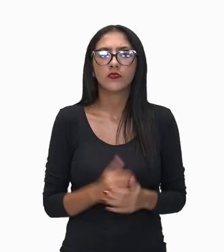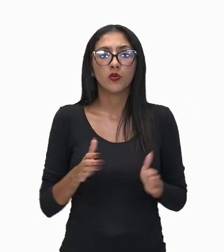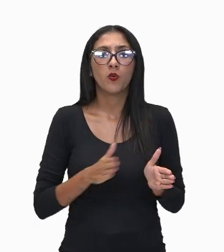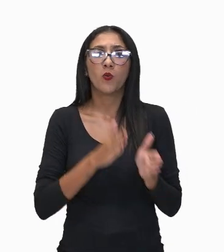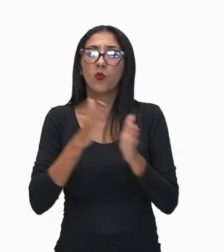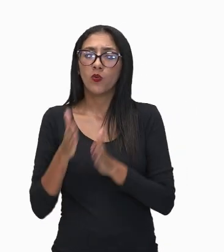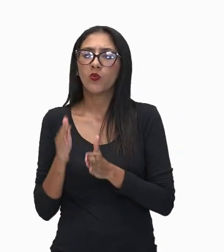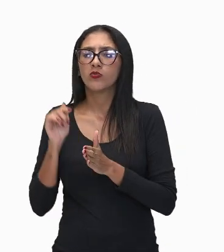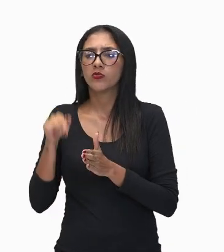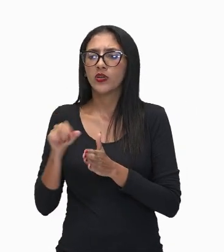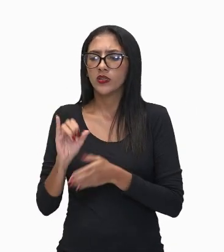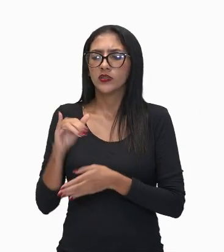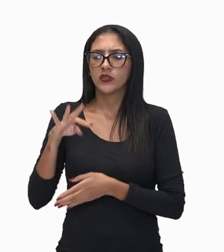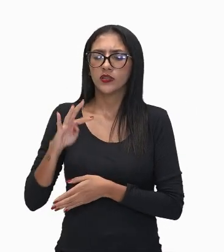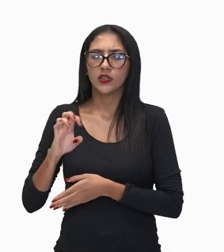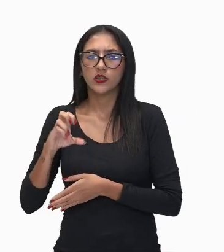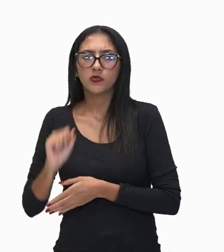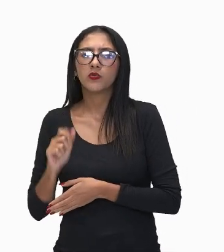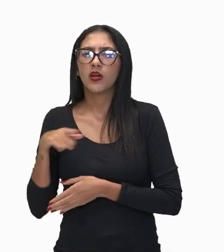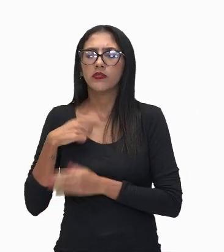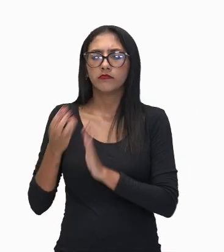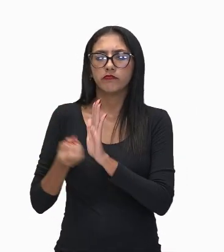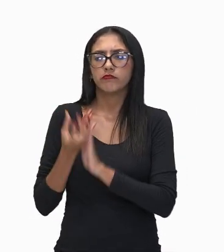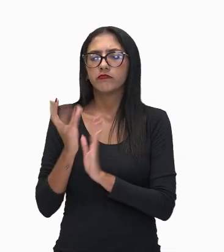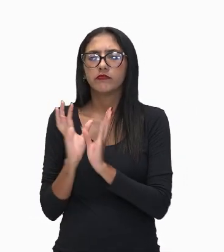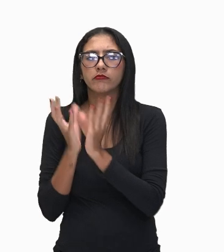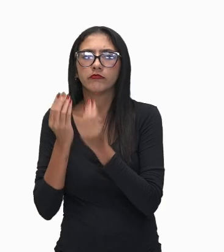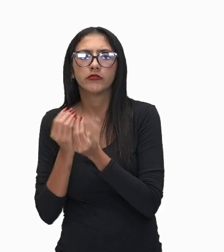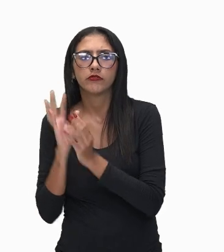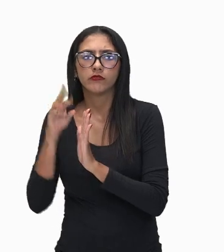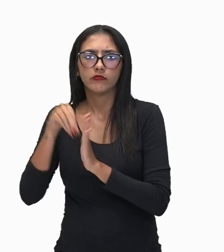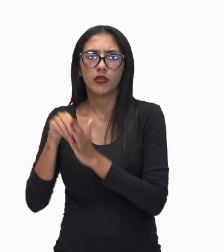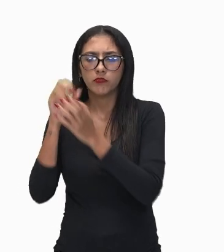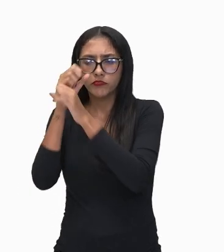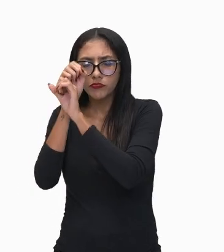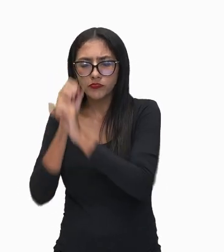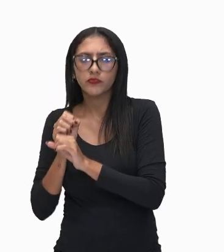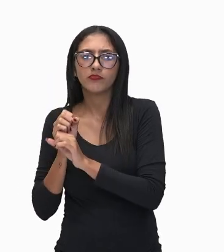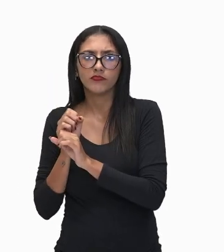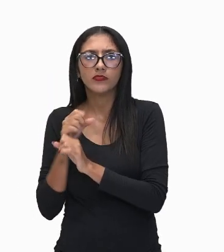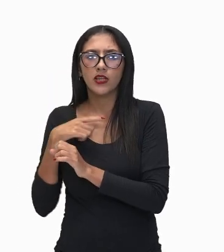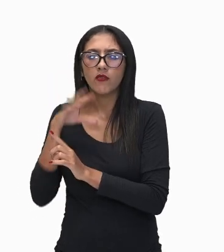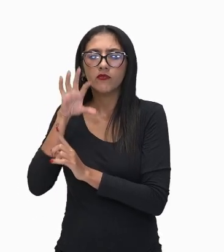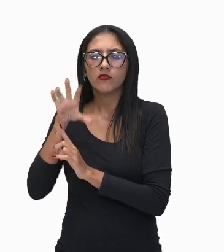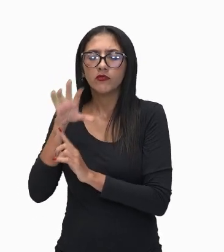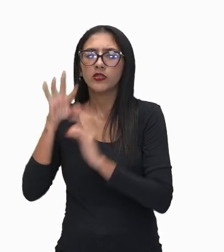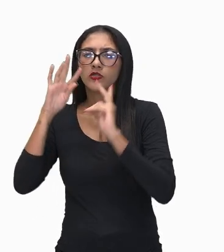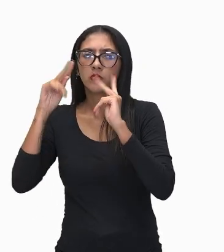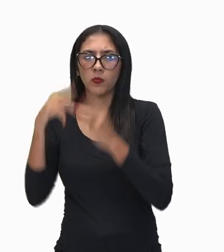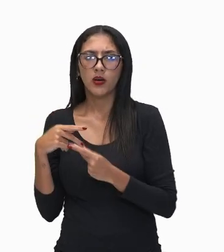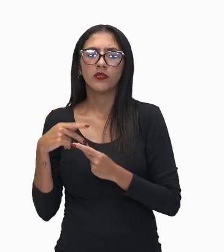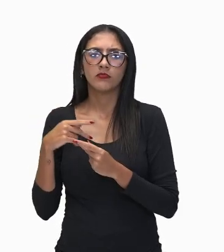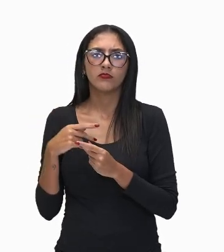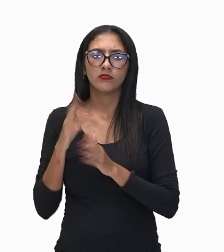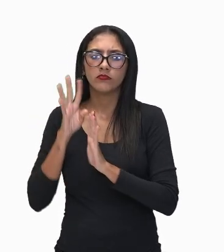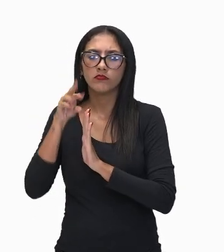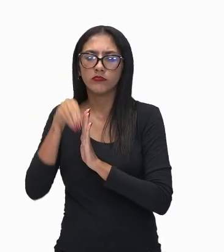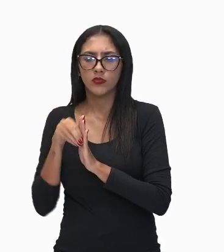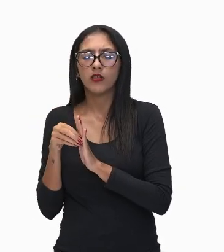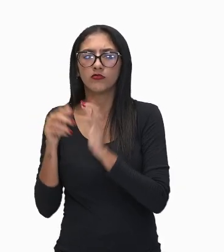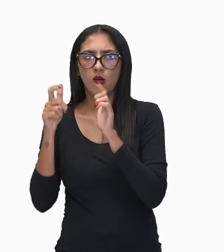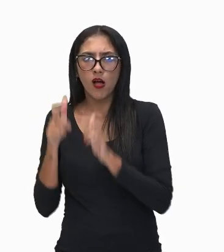são produzidos artificialmente por humanos, né? Em laboratórios ou em